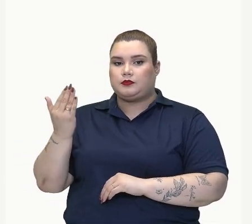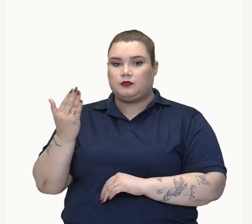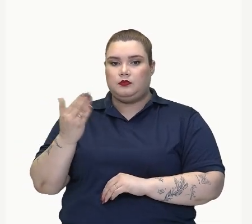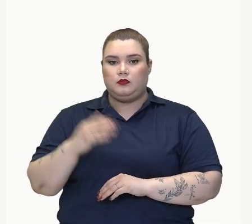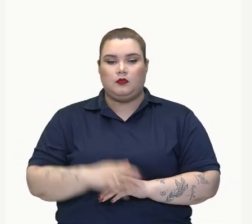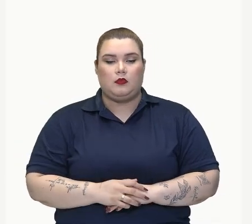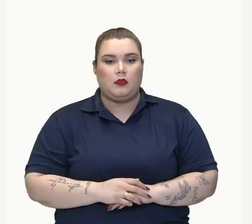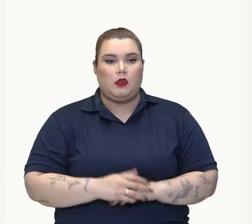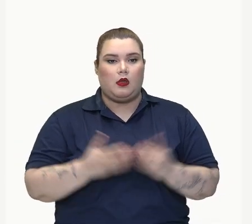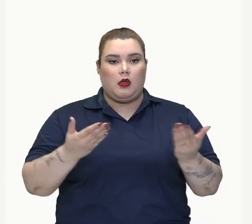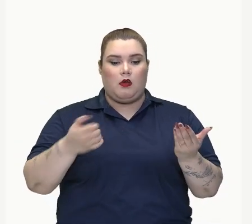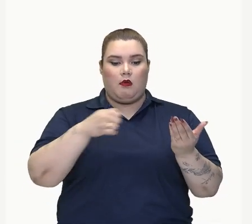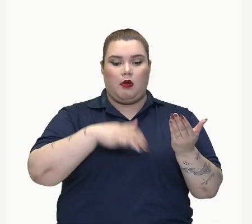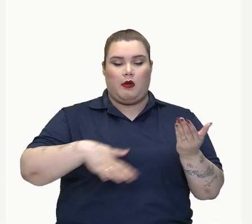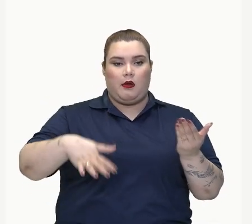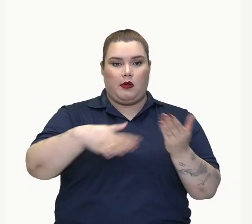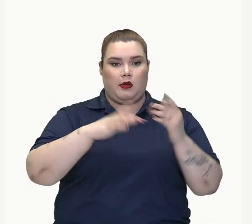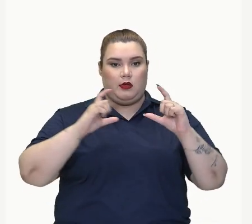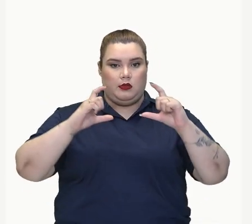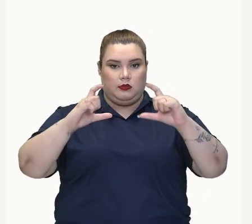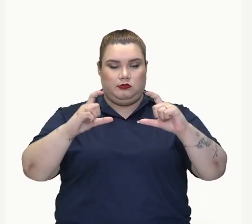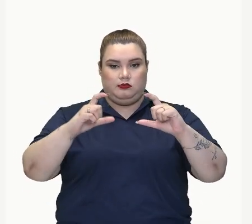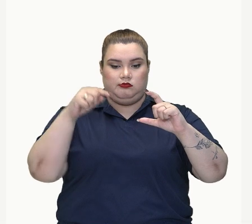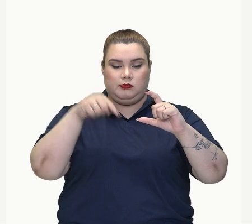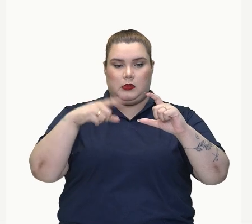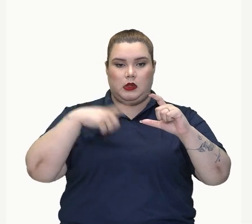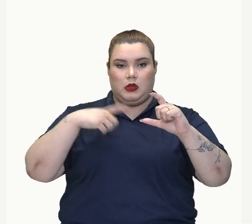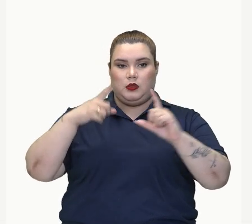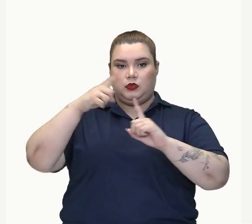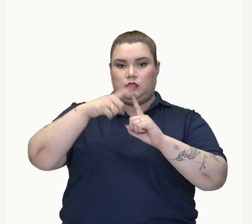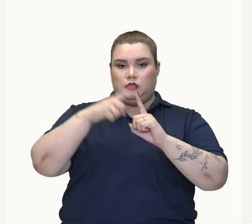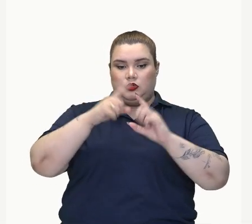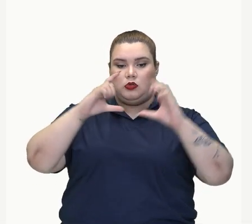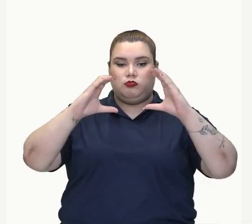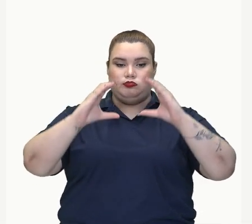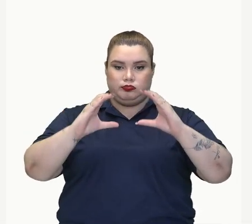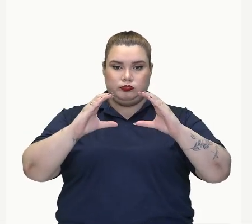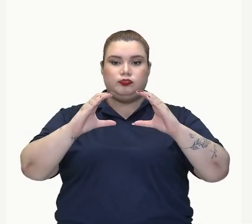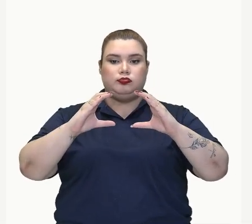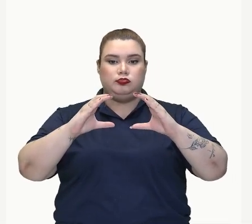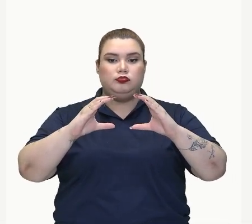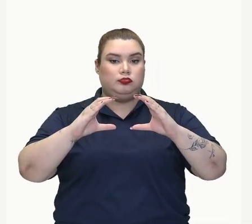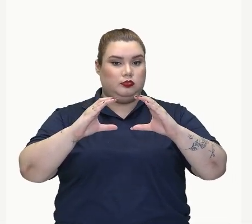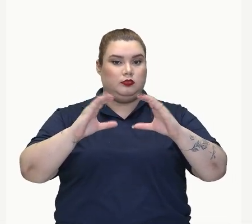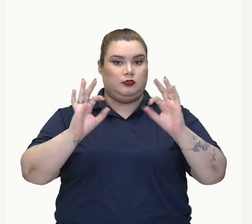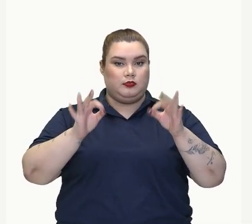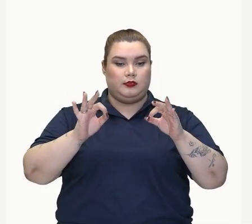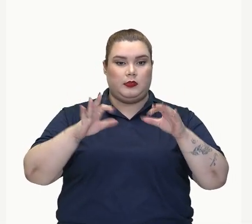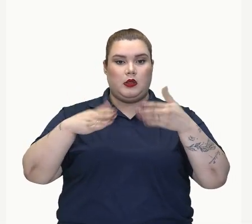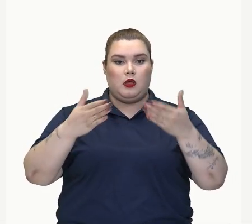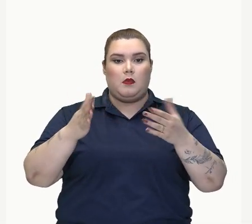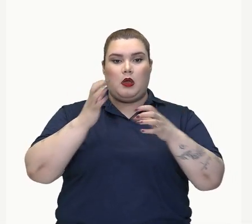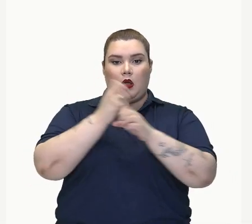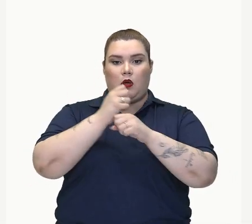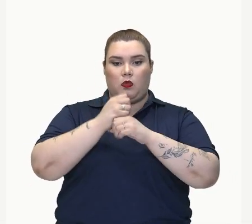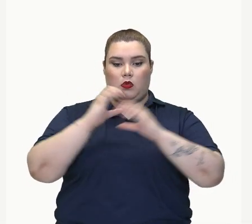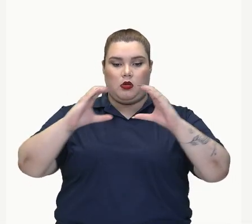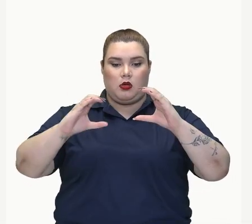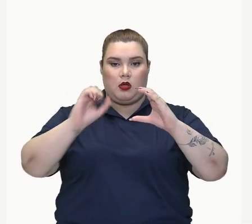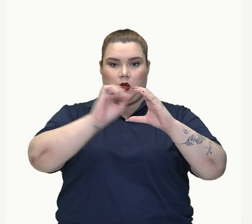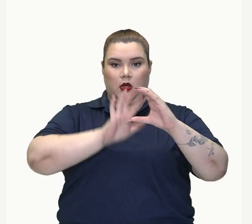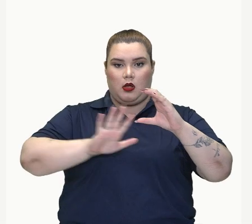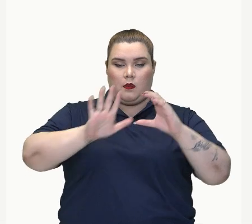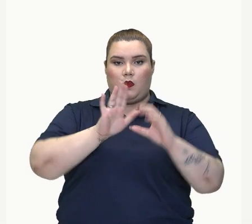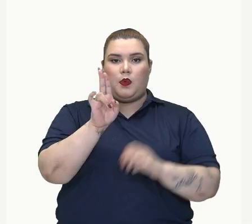Então, a área de uma elipse, ela tem o formato aí arredondado, né? Então, para calcular a sua área, utilizamos